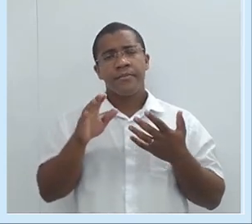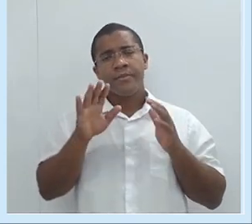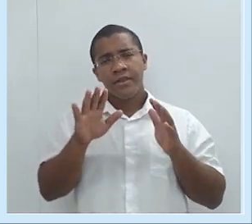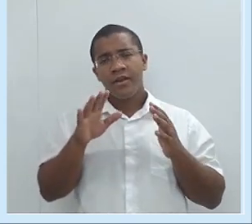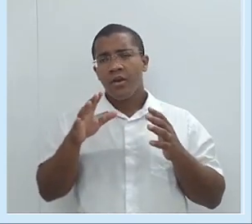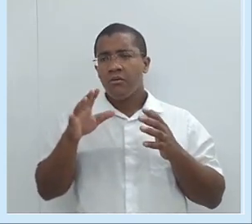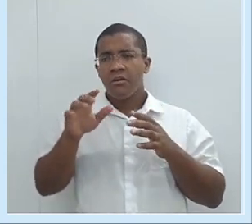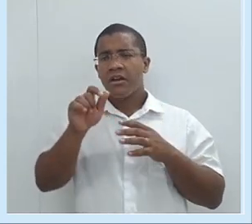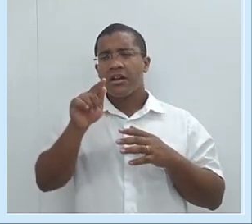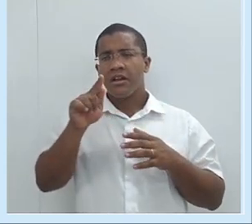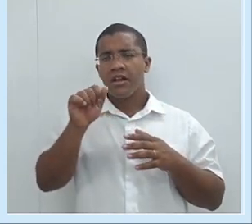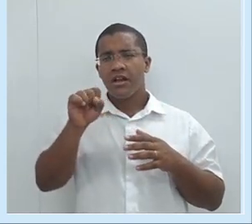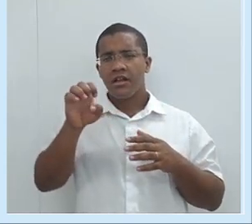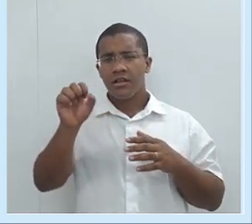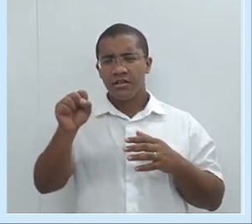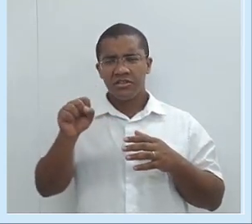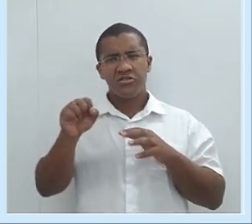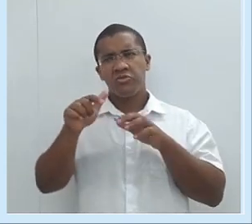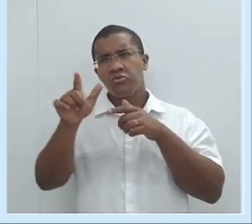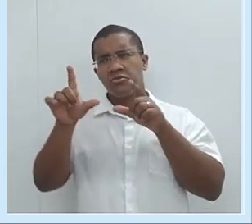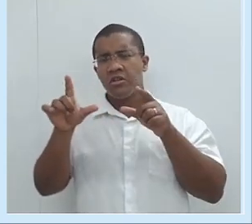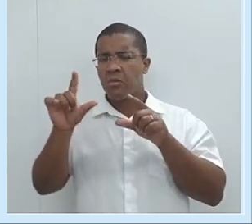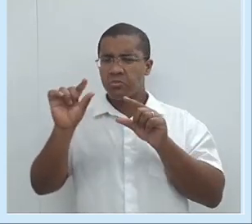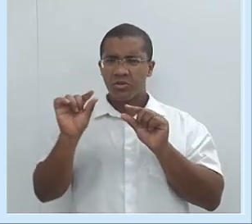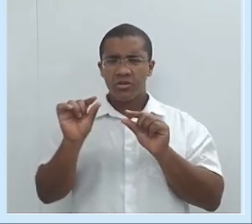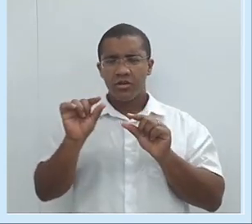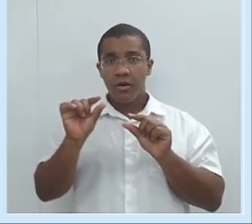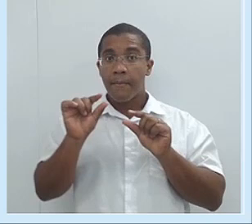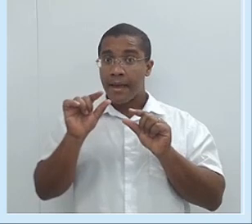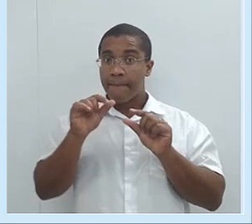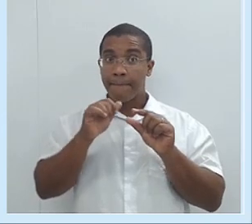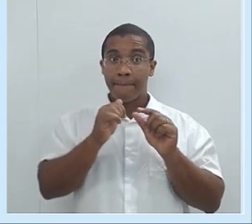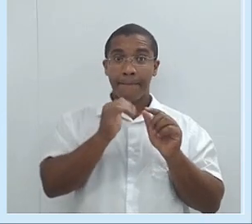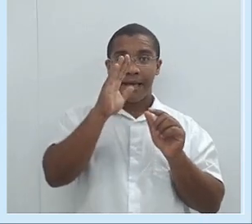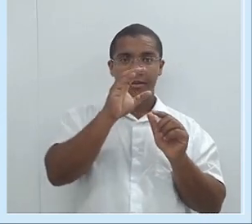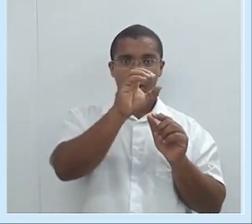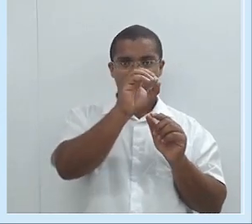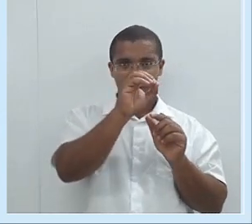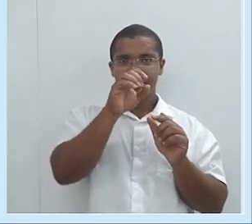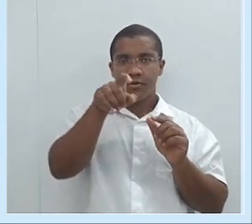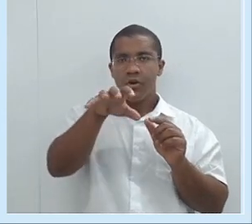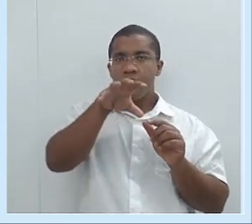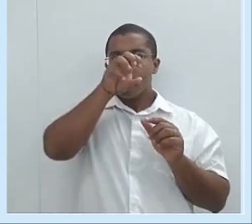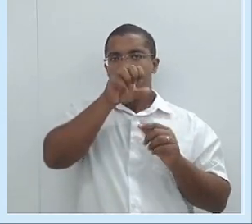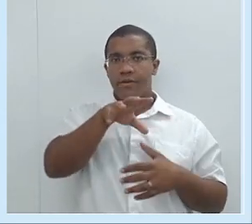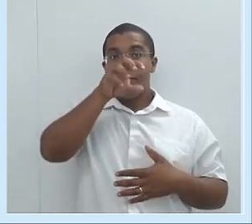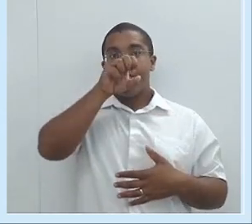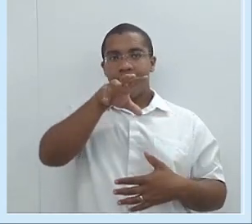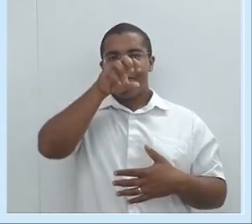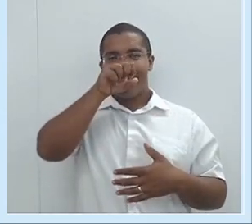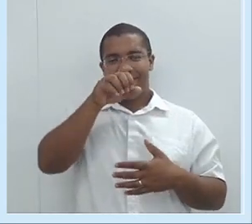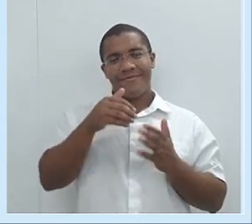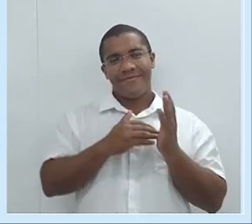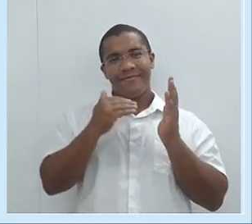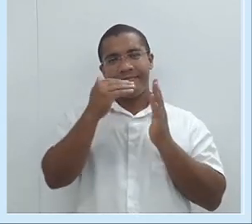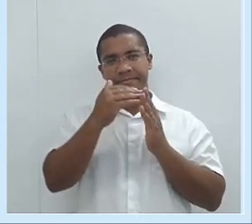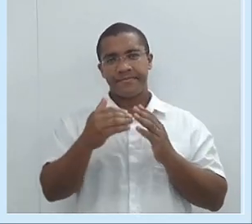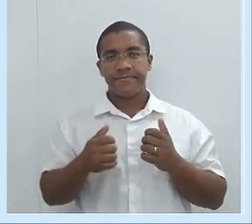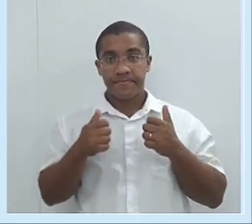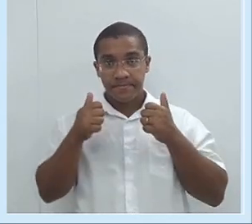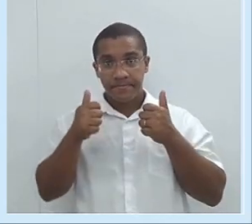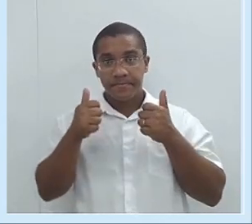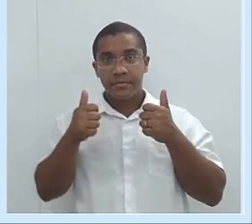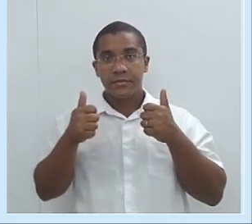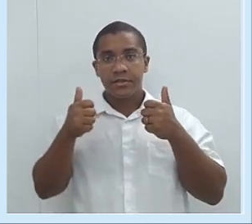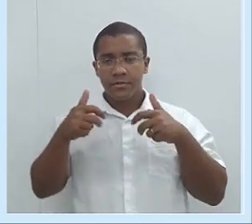outros gases, eles absorvem numa menor quantidade. Bom, eu estou falando sobre o movimento do corpo